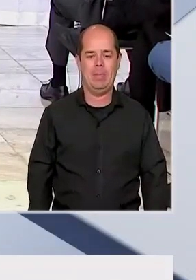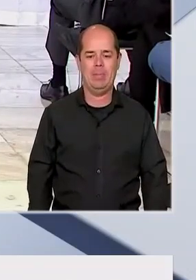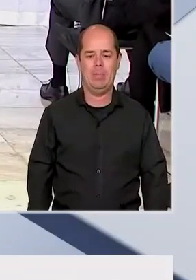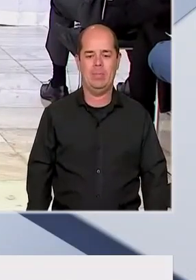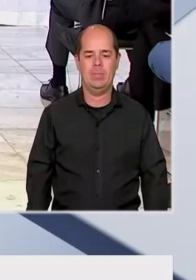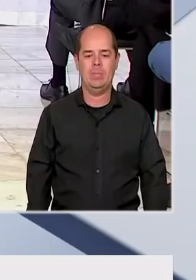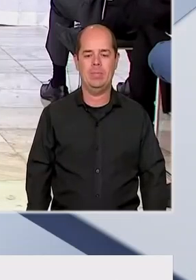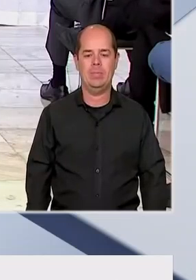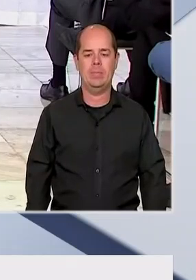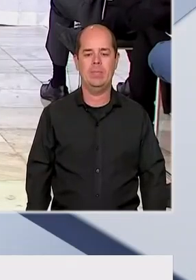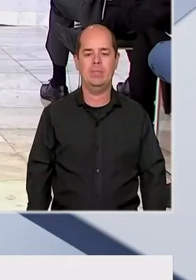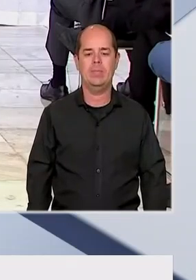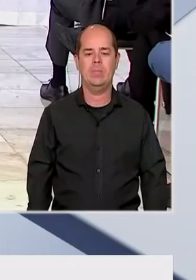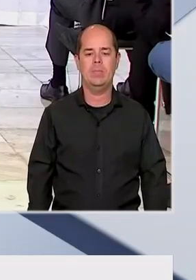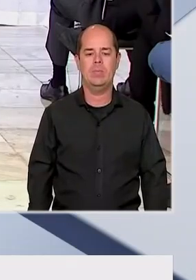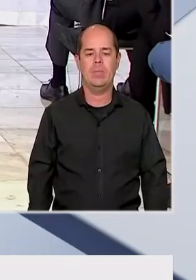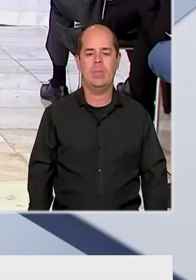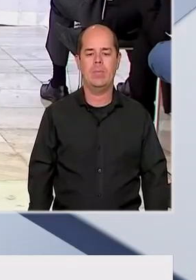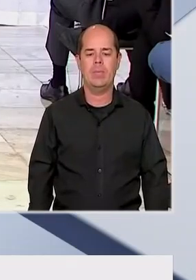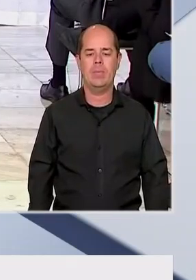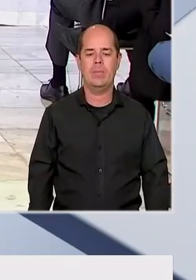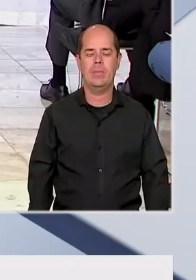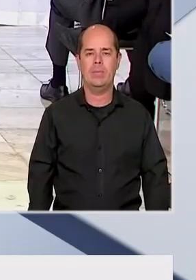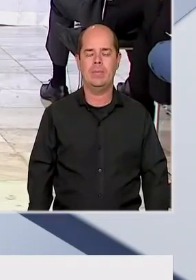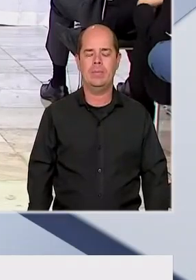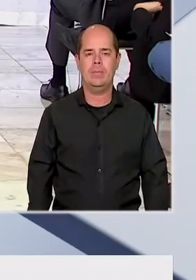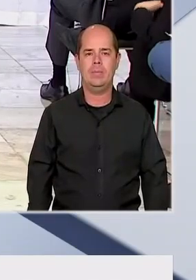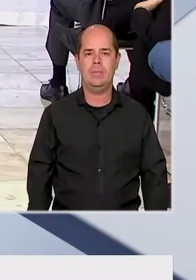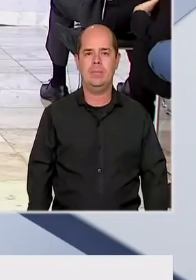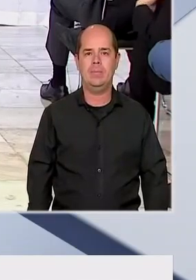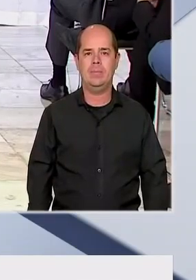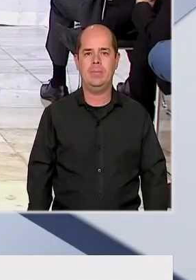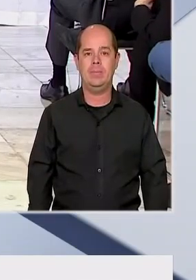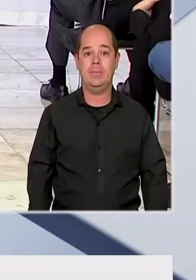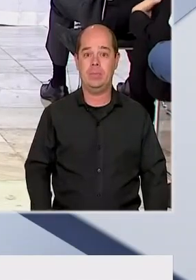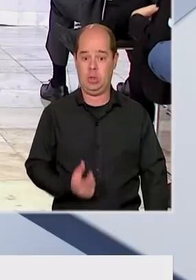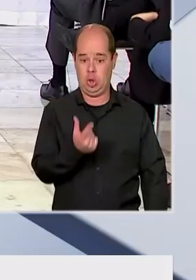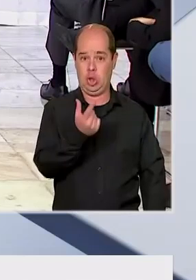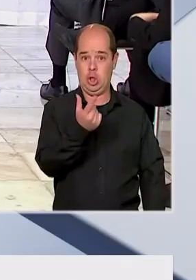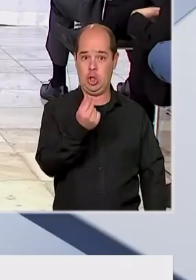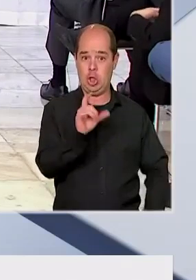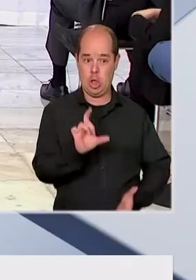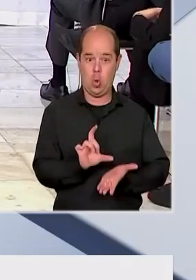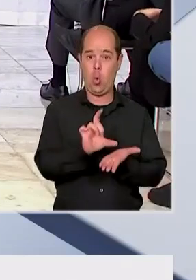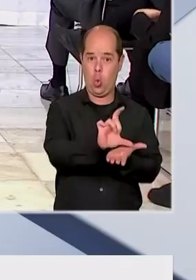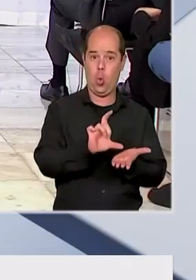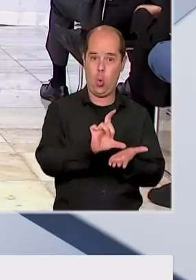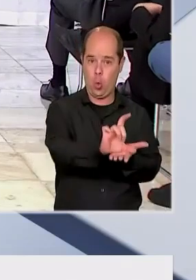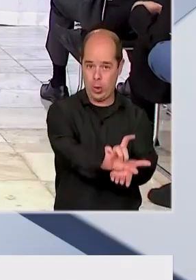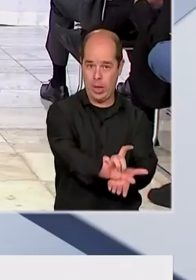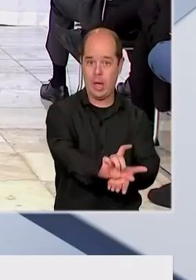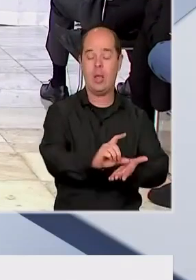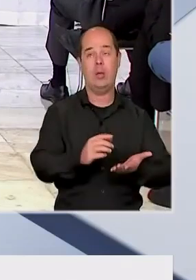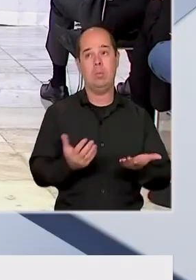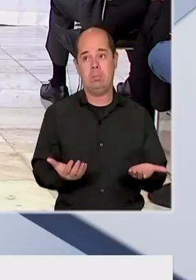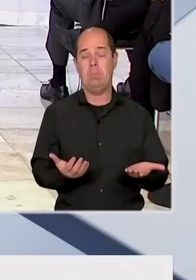crimes e isso é trabalho da Polícia Civil Então se parte desse equipamento aí do ministro Rui Costa vai ajudar as polícias a ter maior